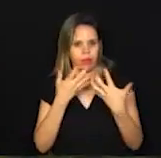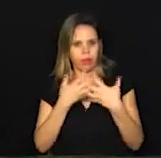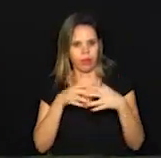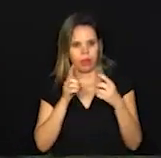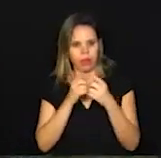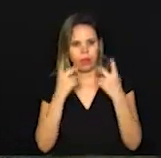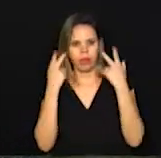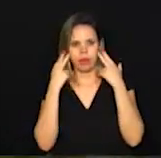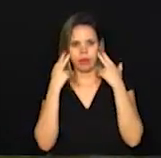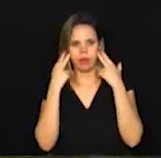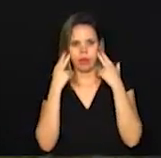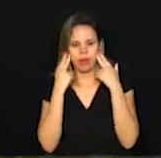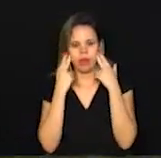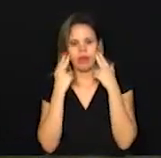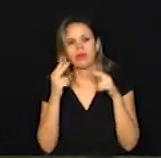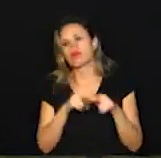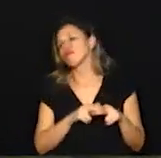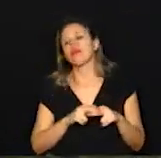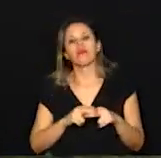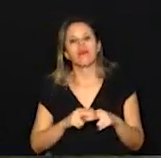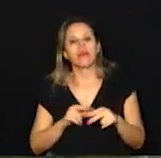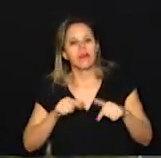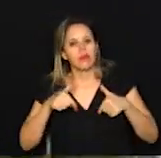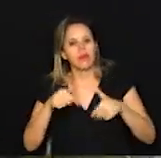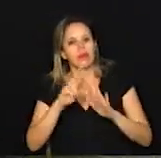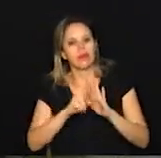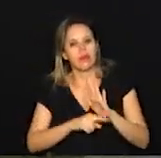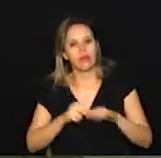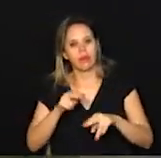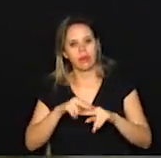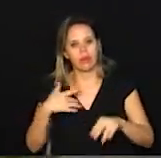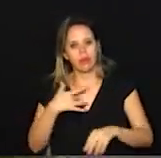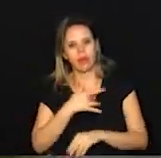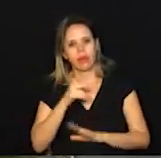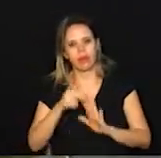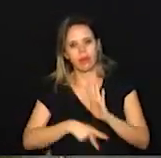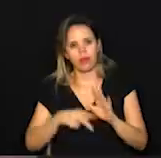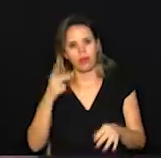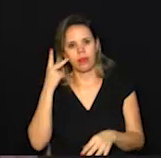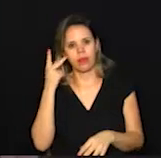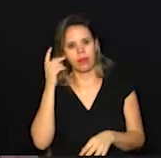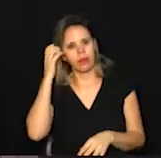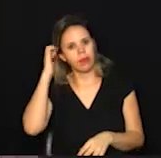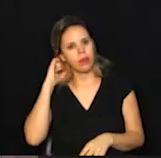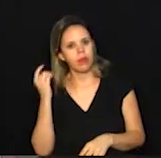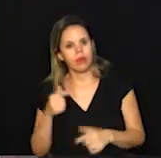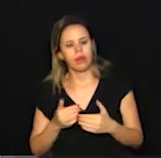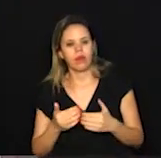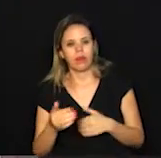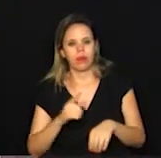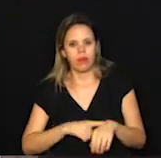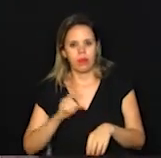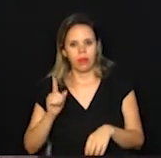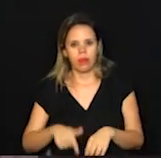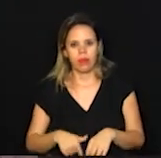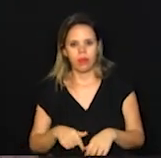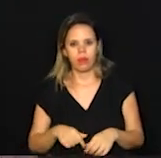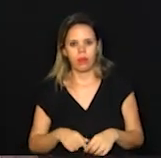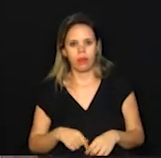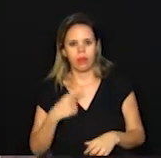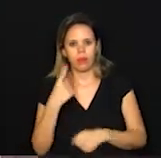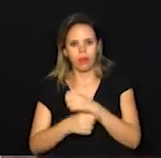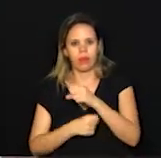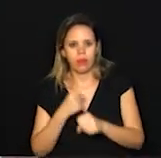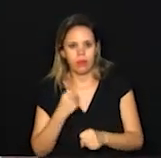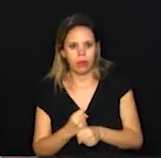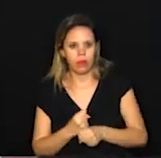funcionar normalmente em decorrência das medidas sanitárias do Plano São Paulo. Essa prorrogação seria no mínimo de 1